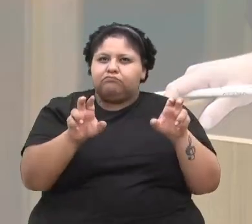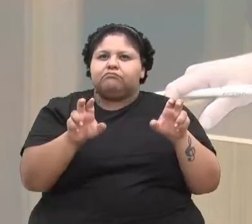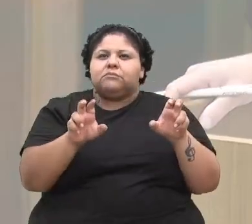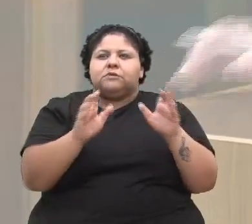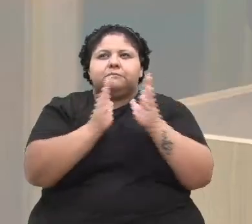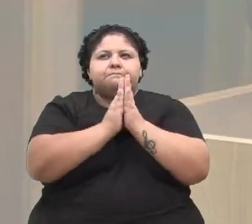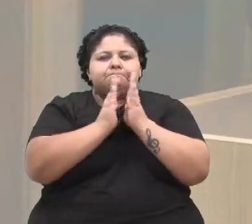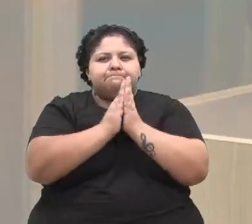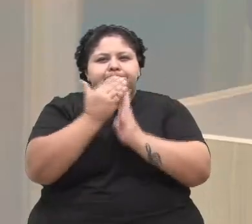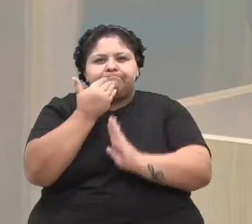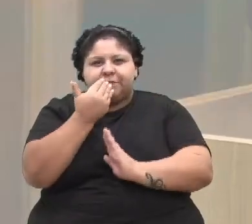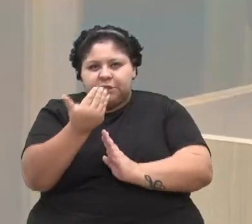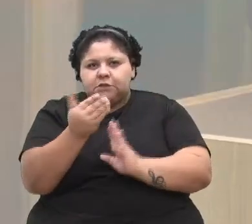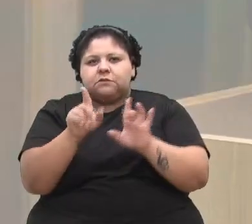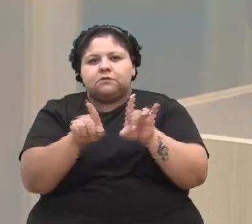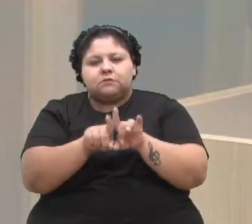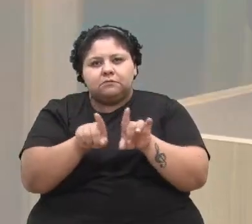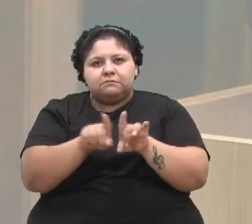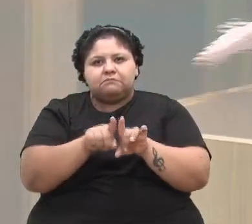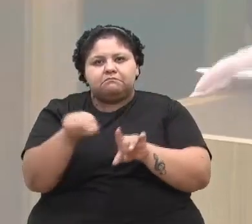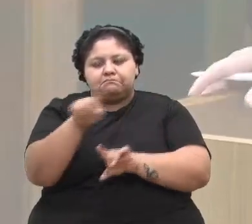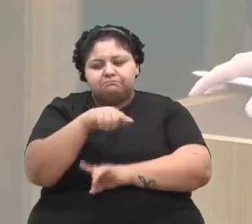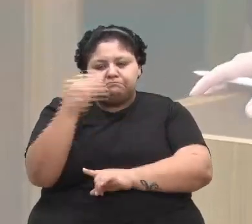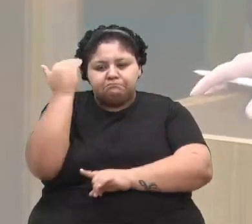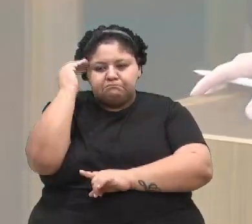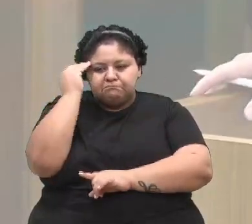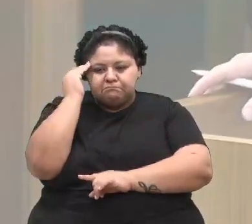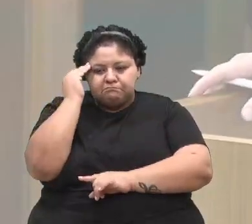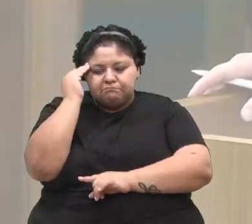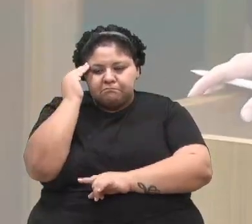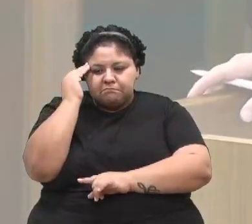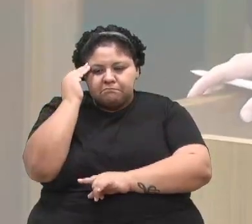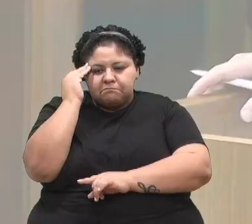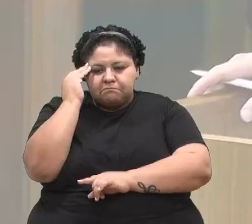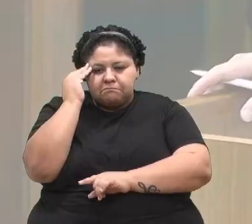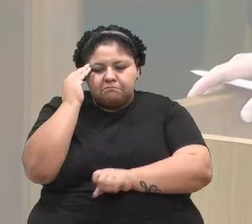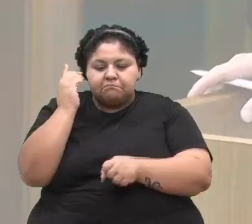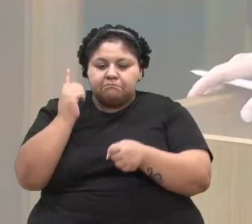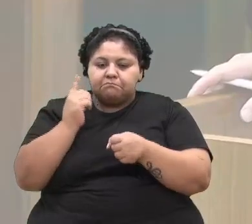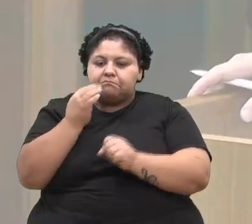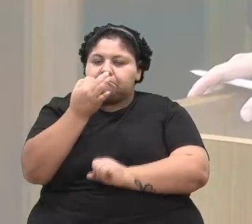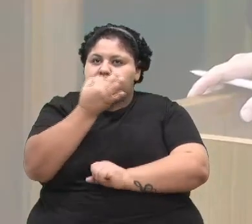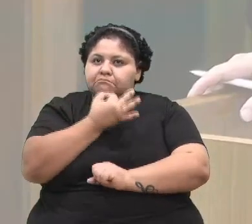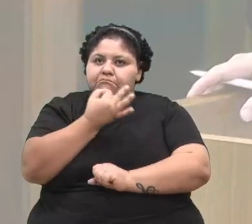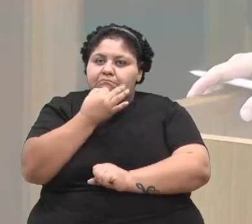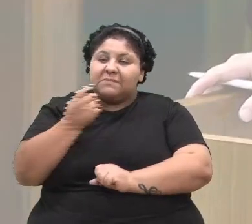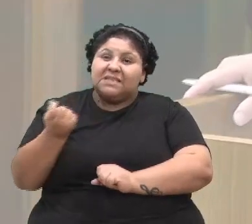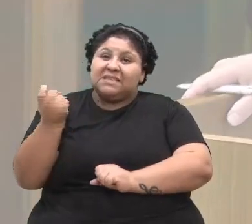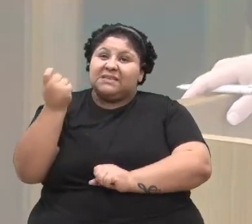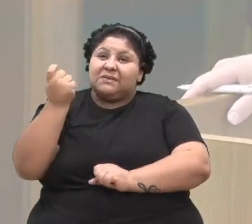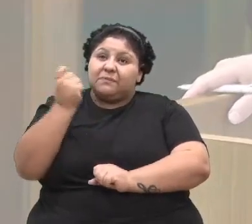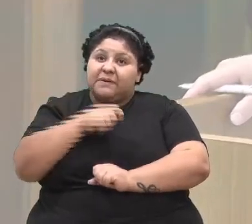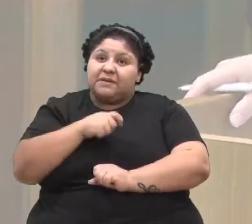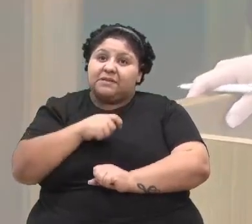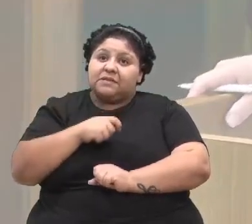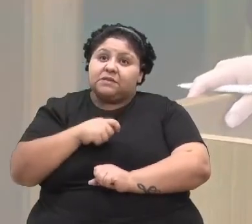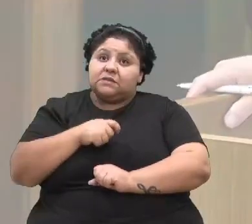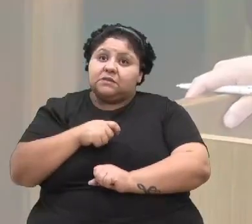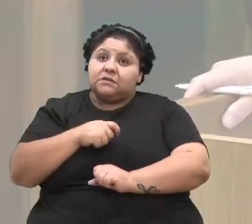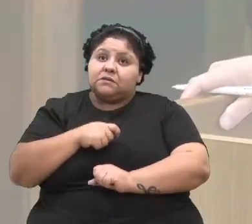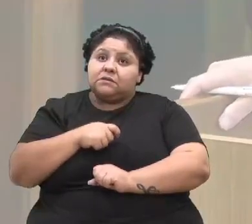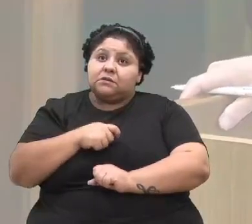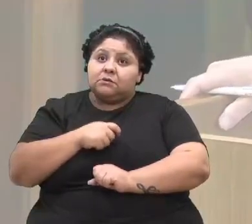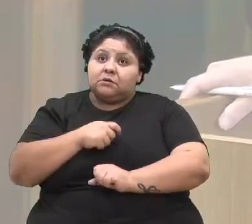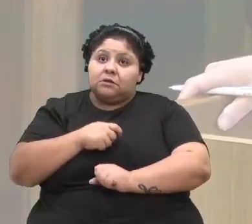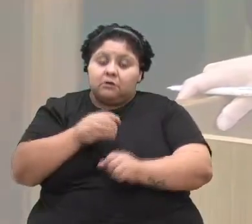apelos, nós sabemos o quanto Caxias do Sul precisa caminhar e estar nessa